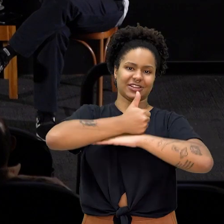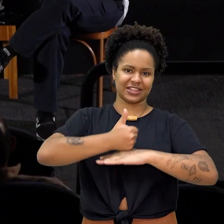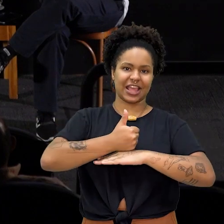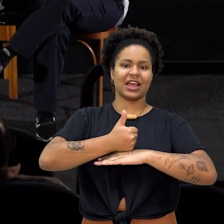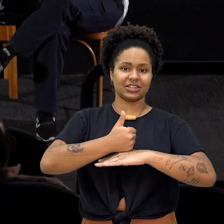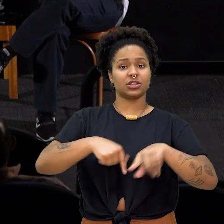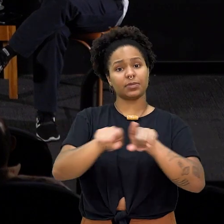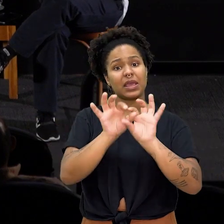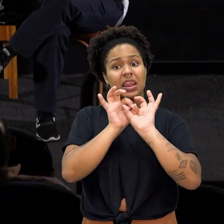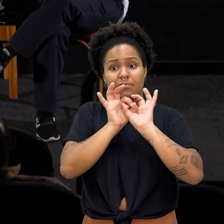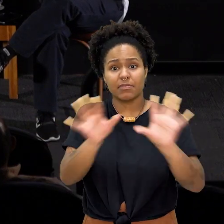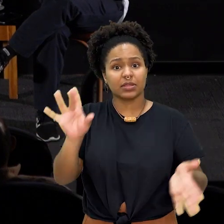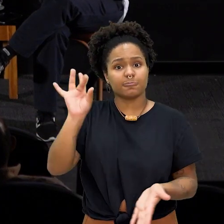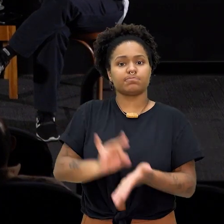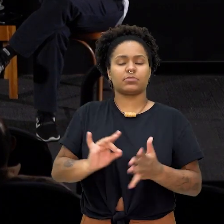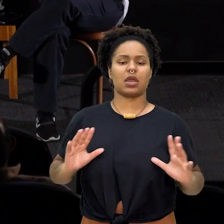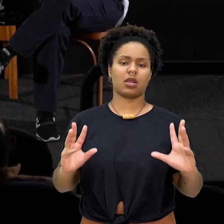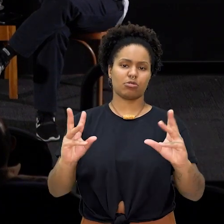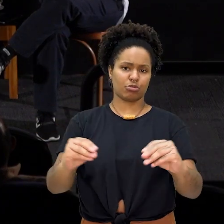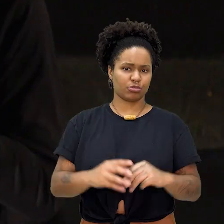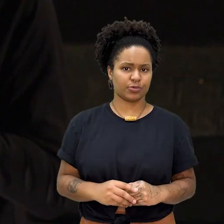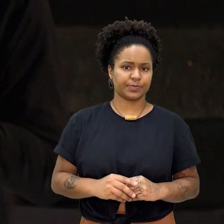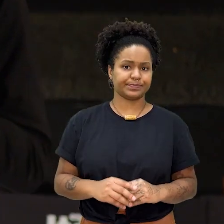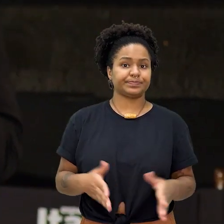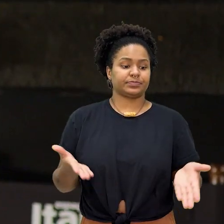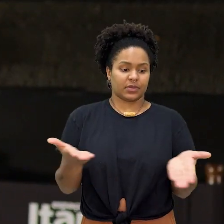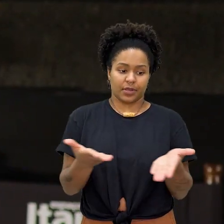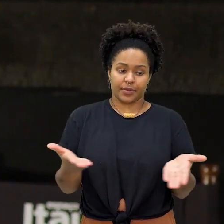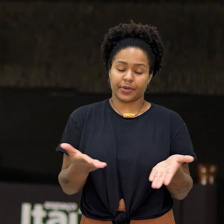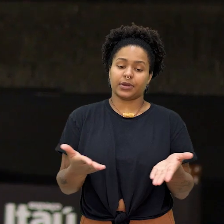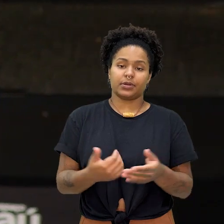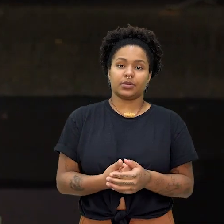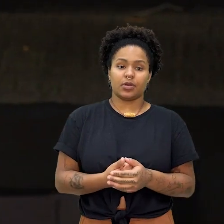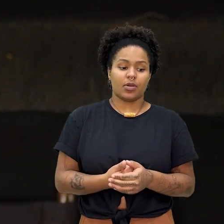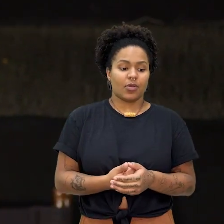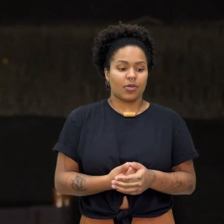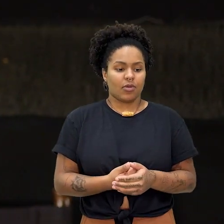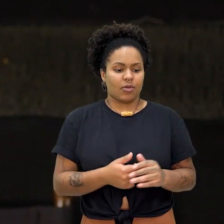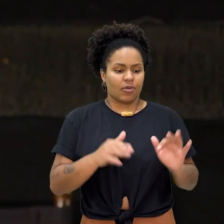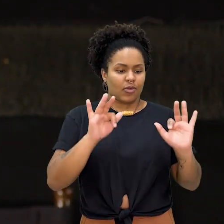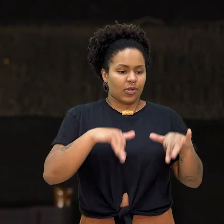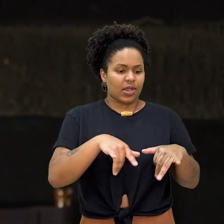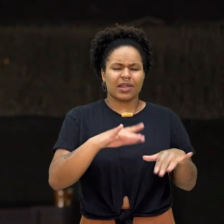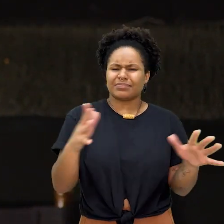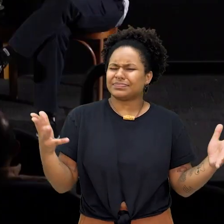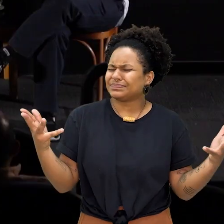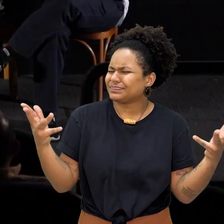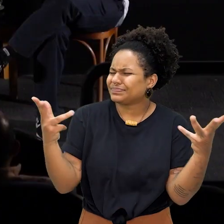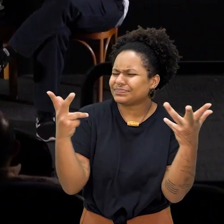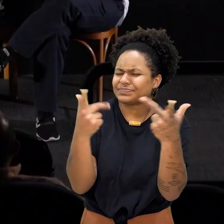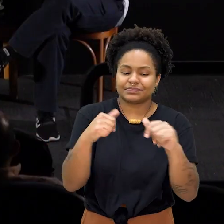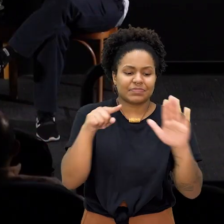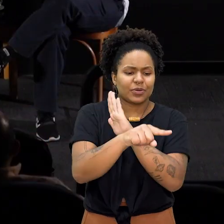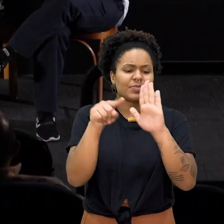e liberdade real para todos. E agora, Eduardo, só para a gente... Vou terminar. Extraordinário